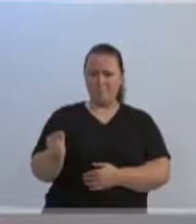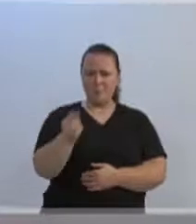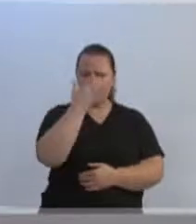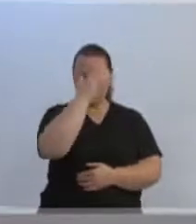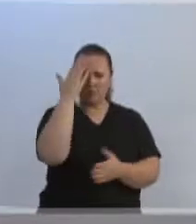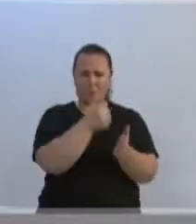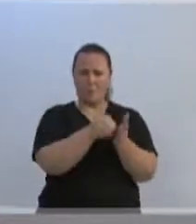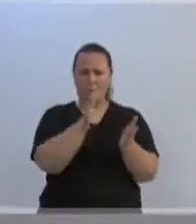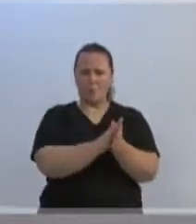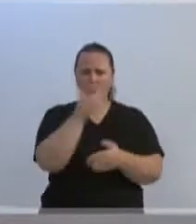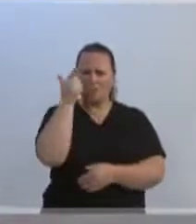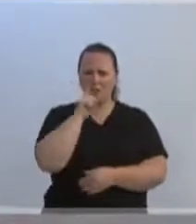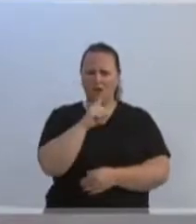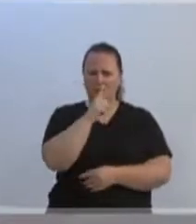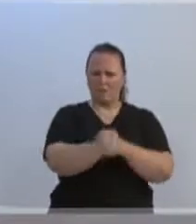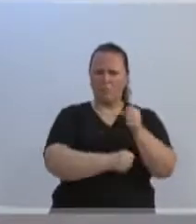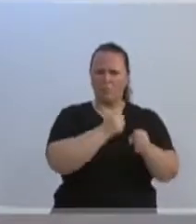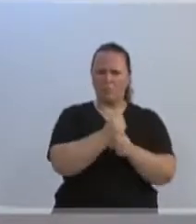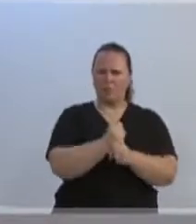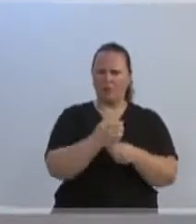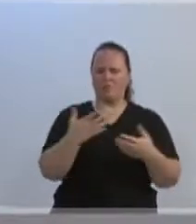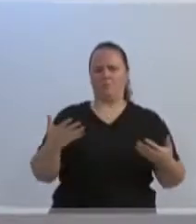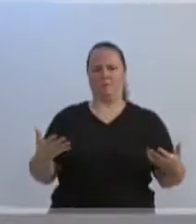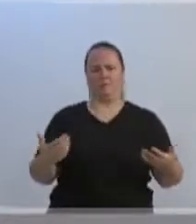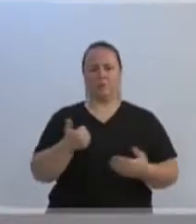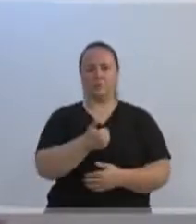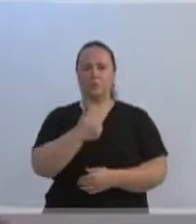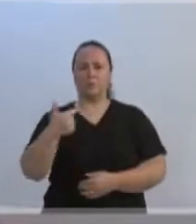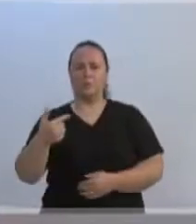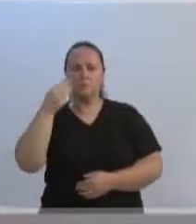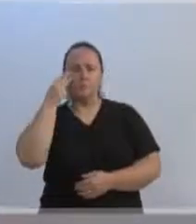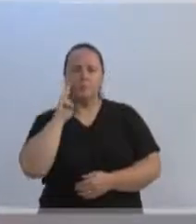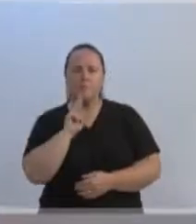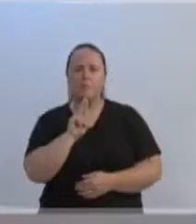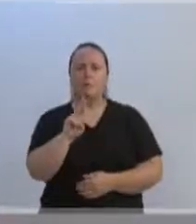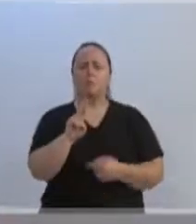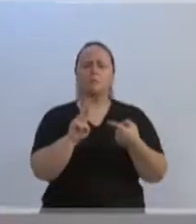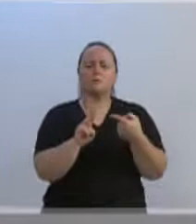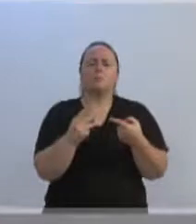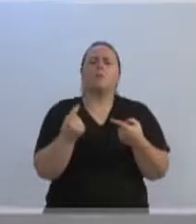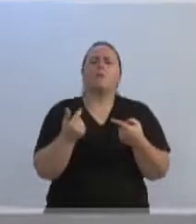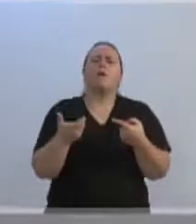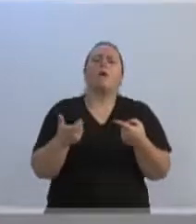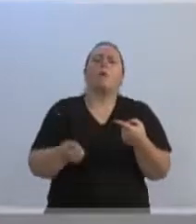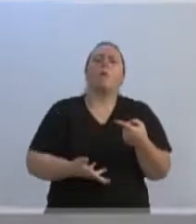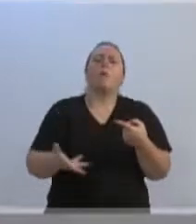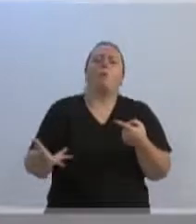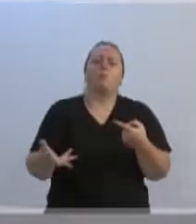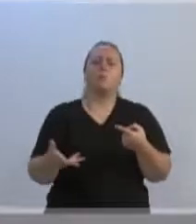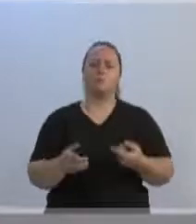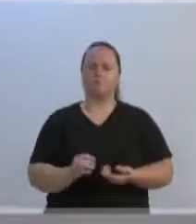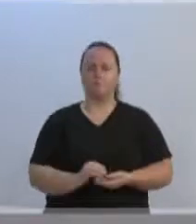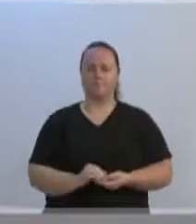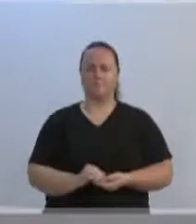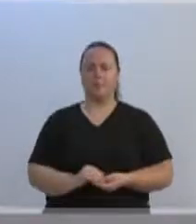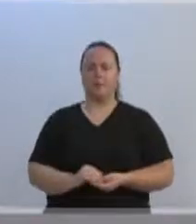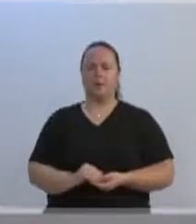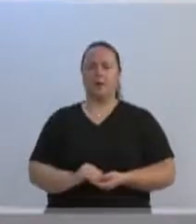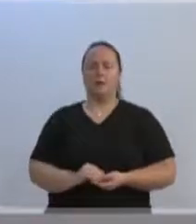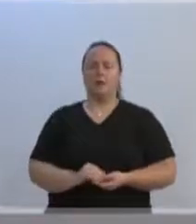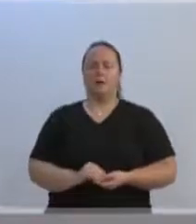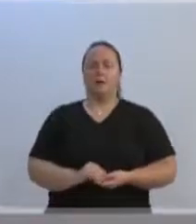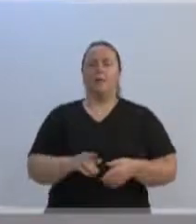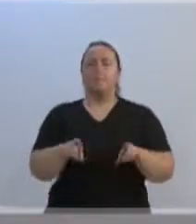12 milhões de reais que não se sabe para onde vão esses recursos senhoras e senhores também